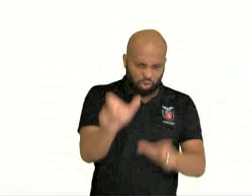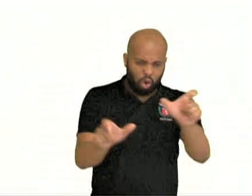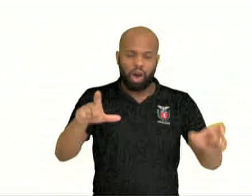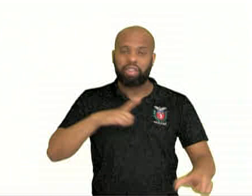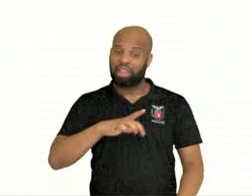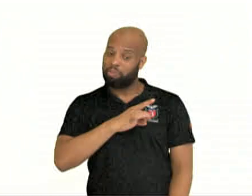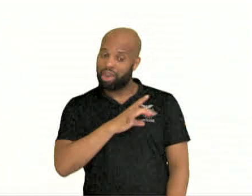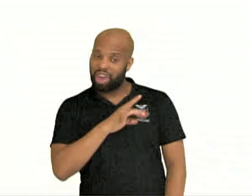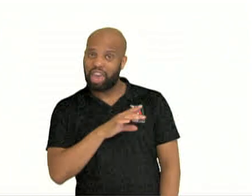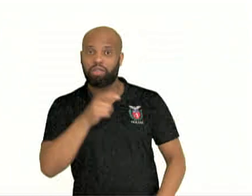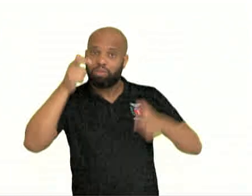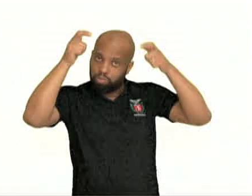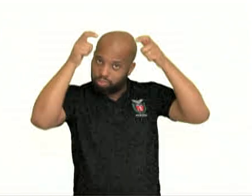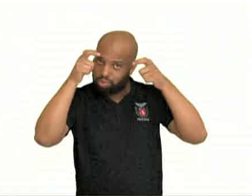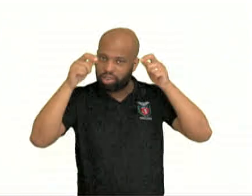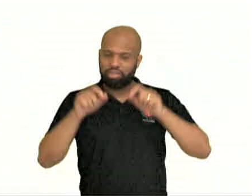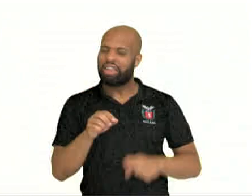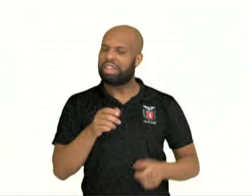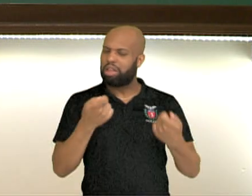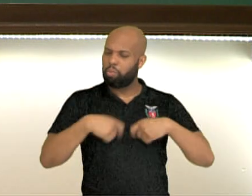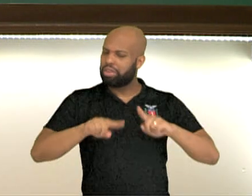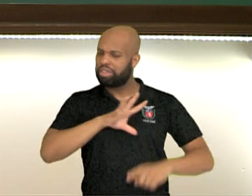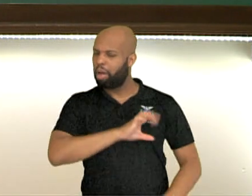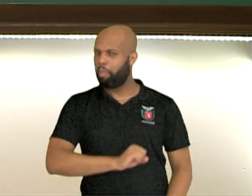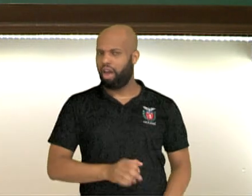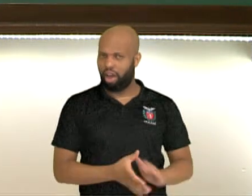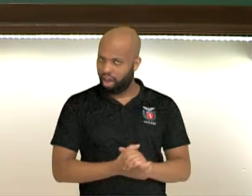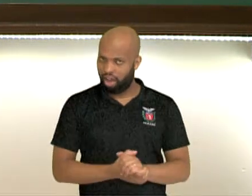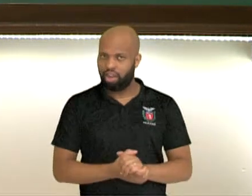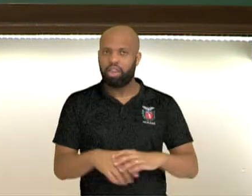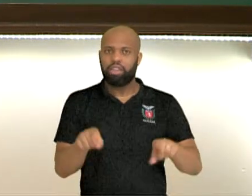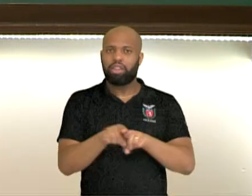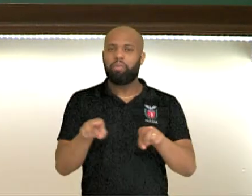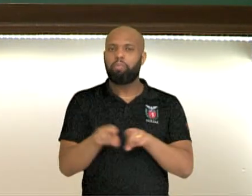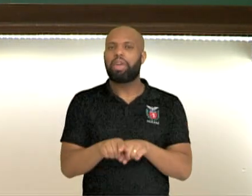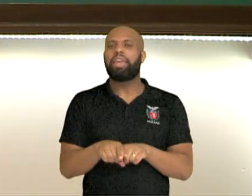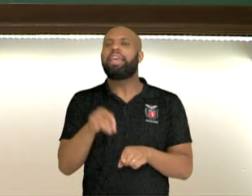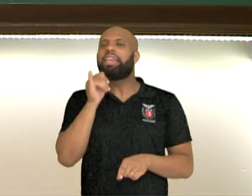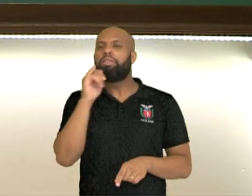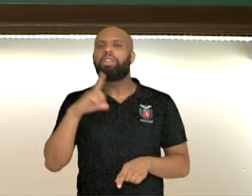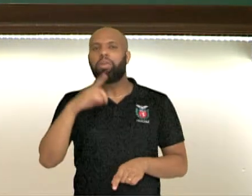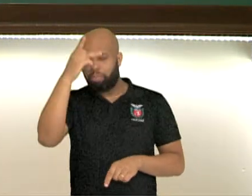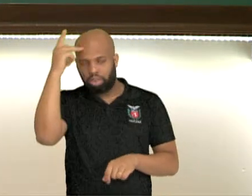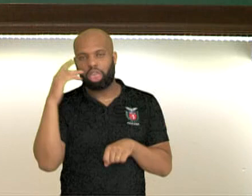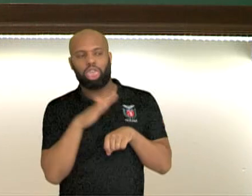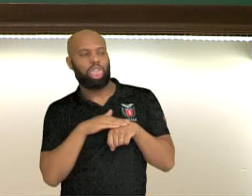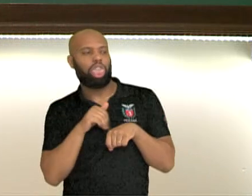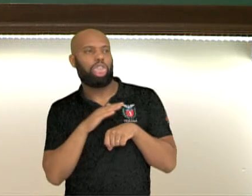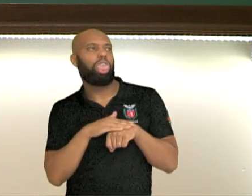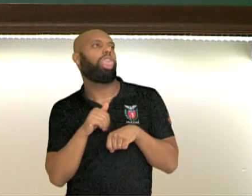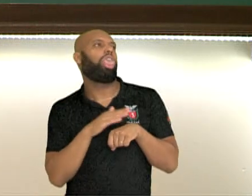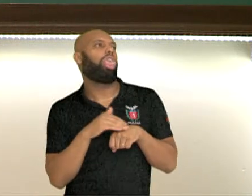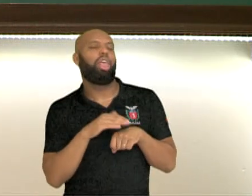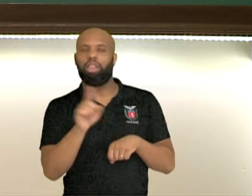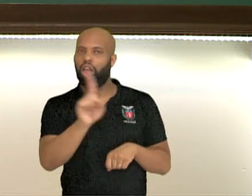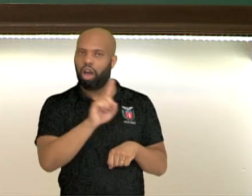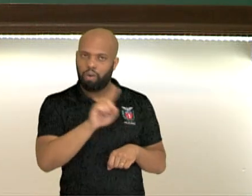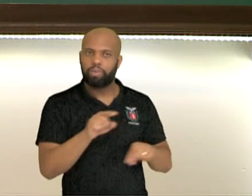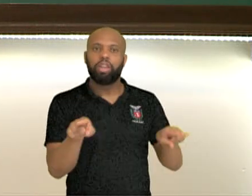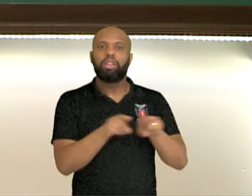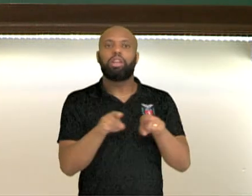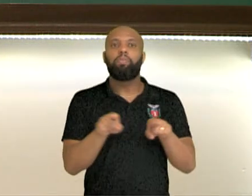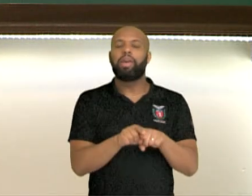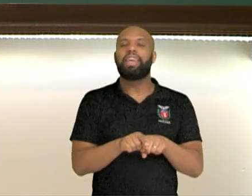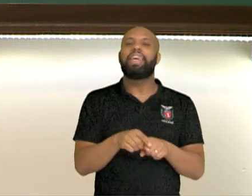príncipes evitar os puxa-sacos, né, que eles chamam de aduladores, né, como se evitar estar em cima